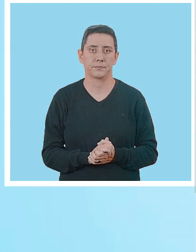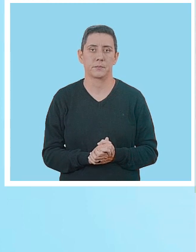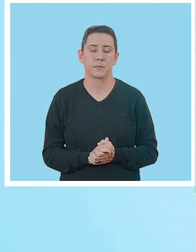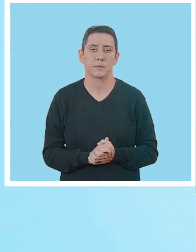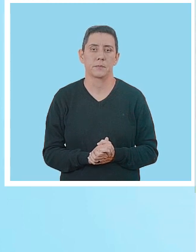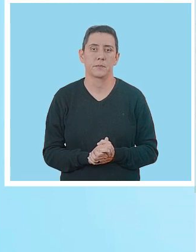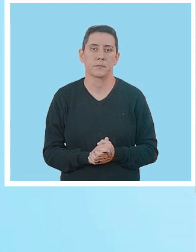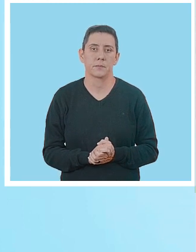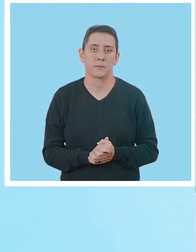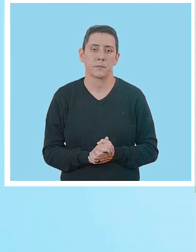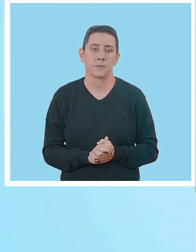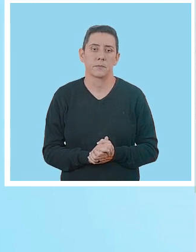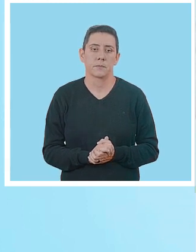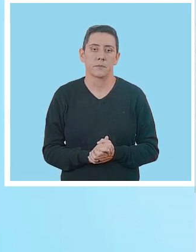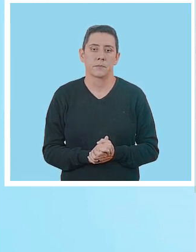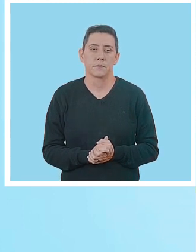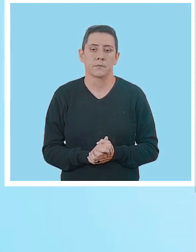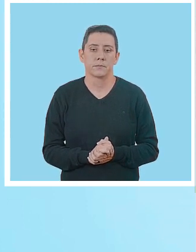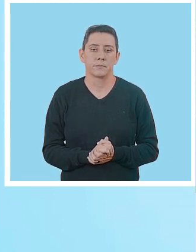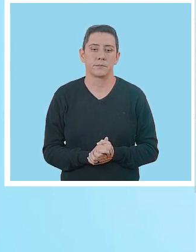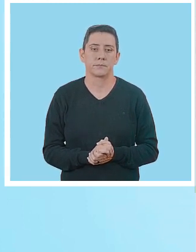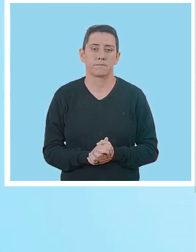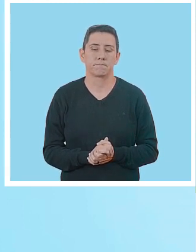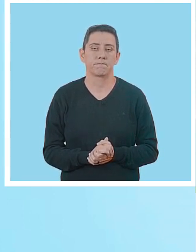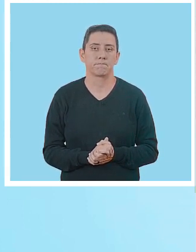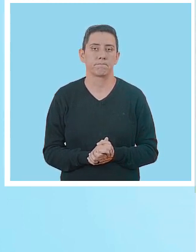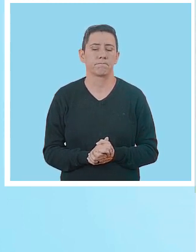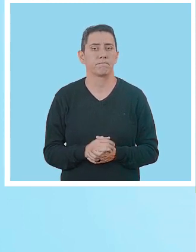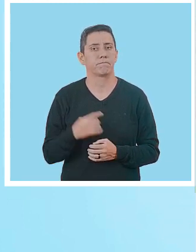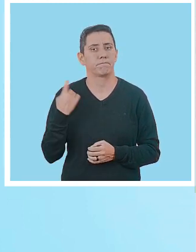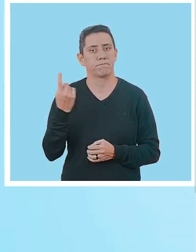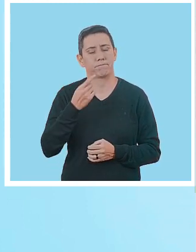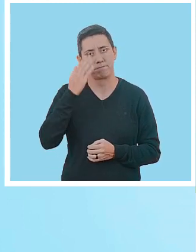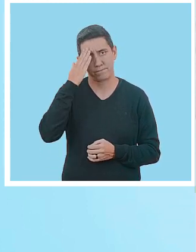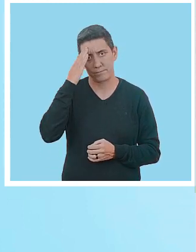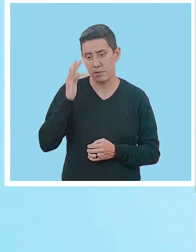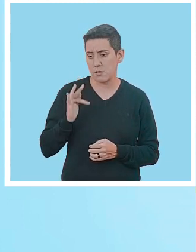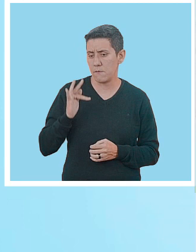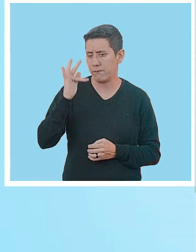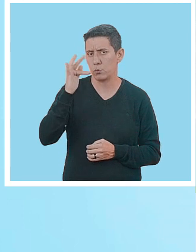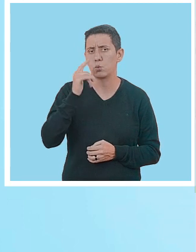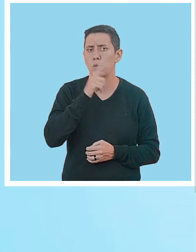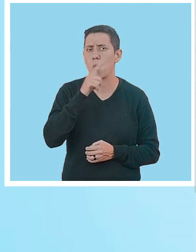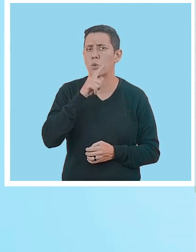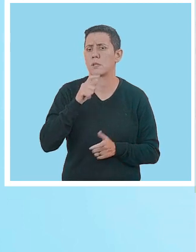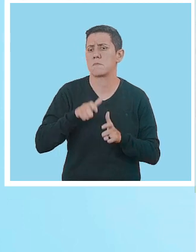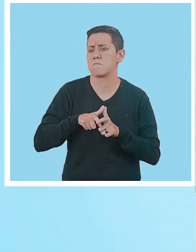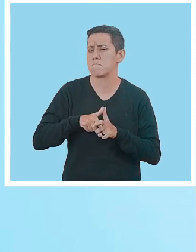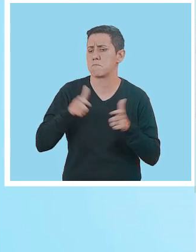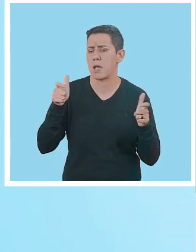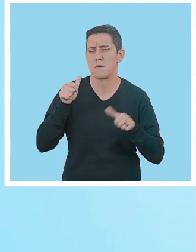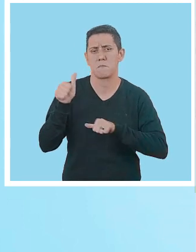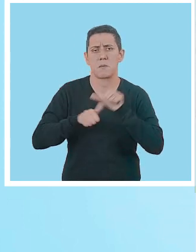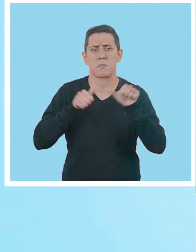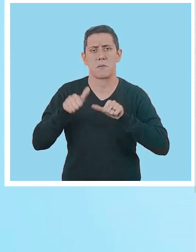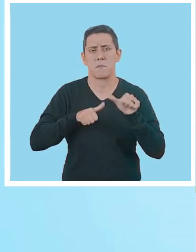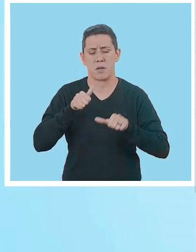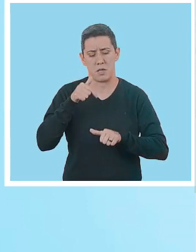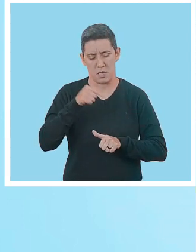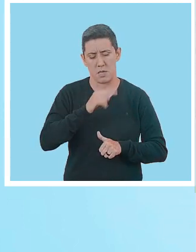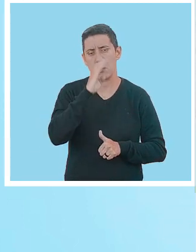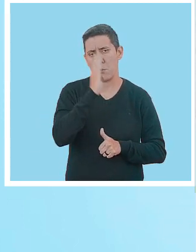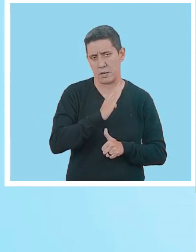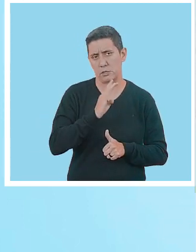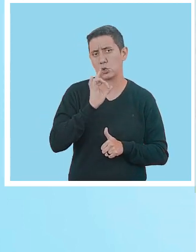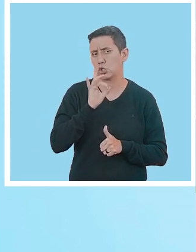é bom a grande promessa né pra expansão da matriz elétrica Global não só que no aqui no